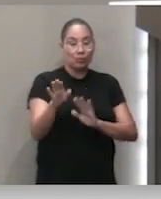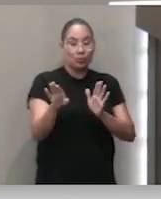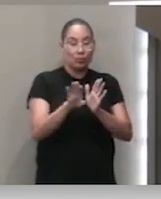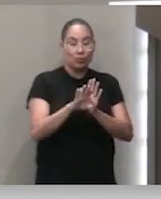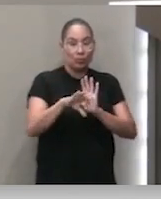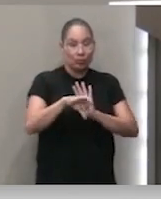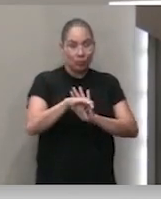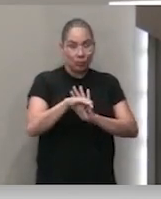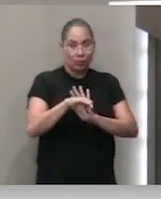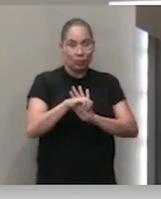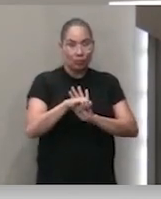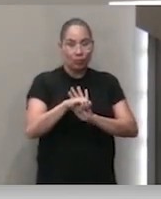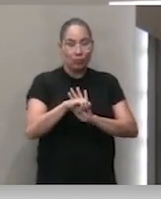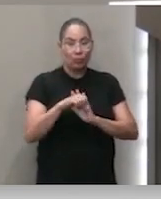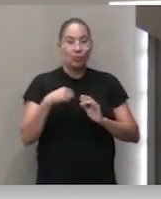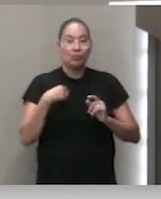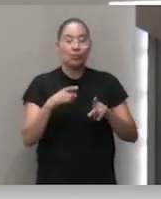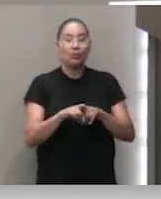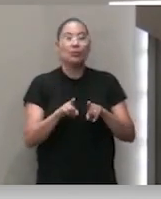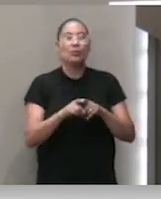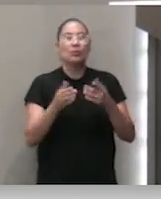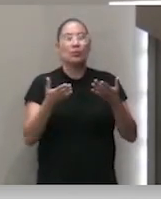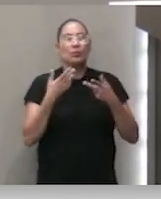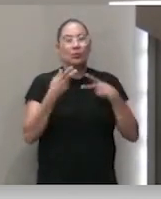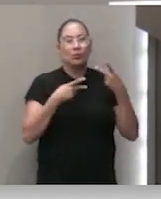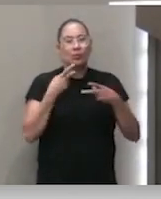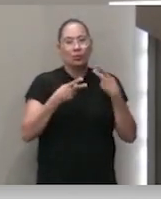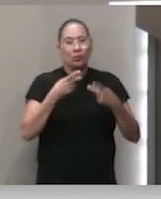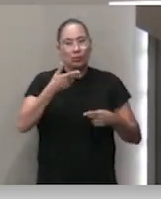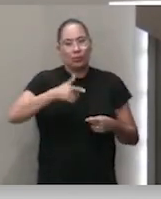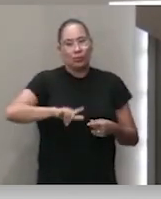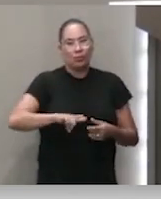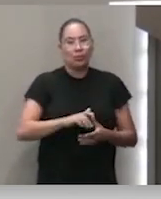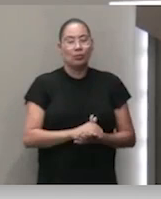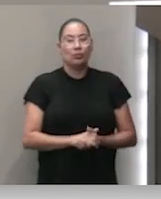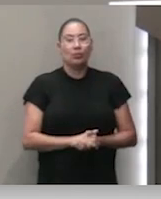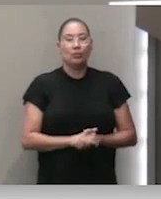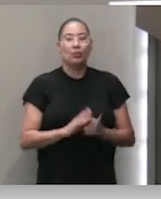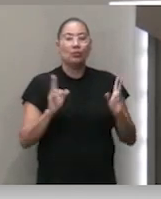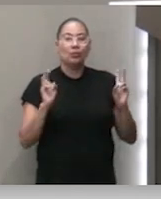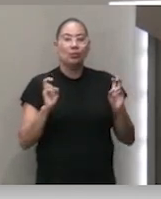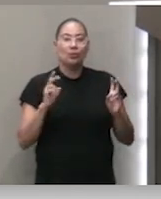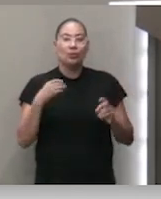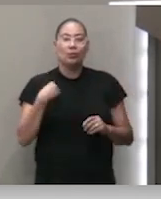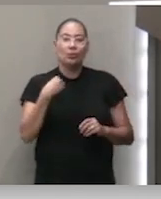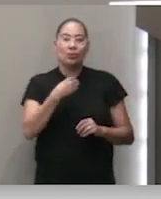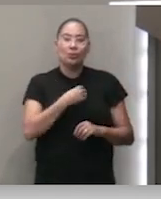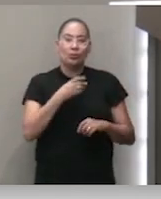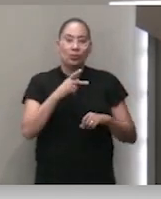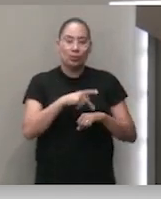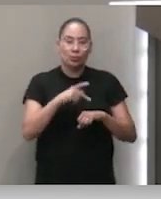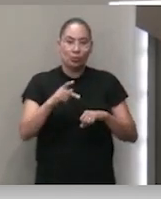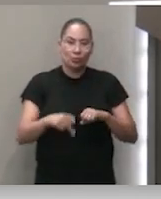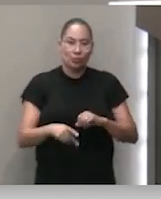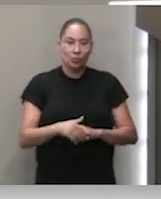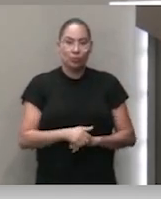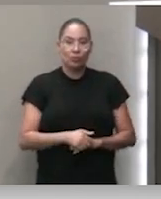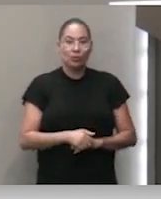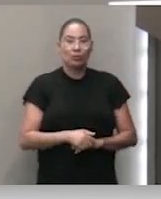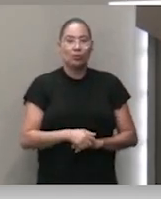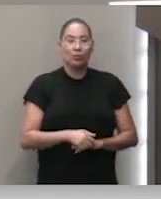remediar. Mas eu também quero repercutir aqui novamente a questão dos médicos em Passo Fundo.